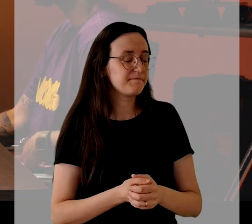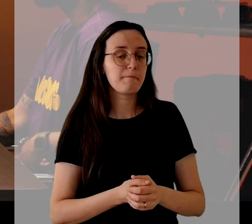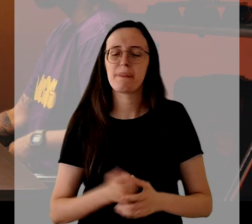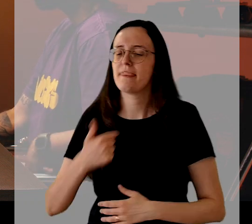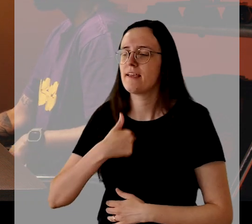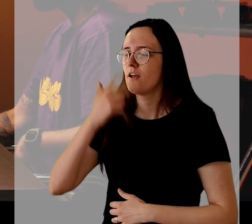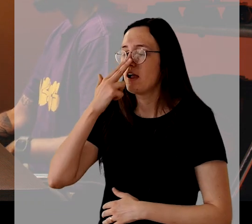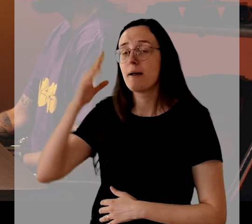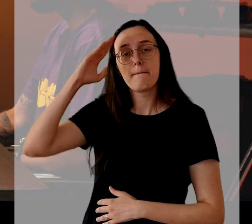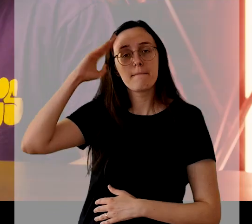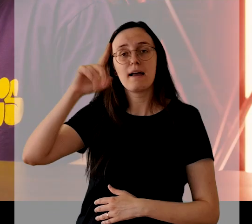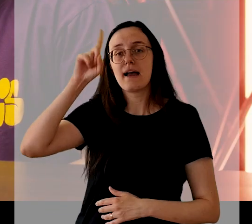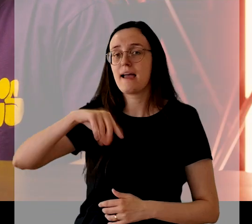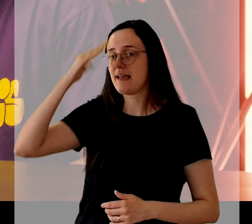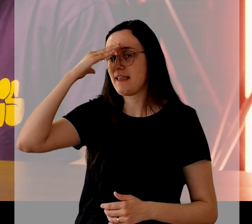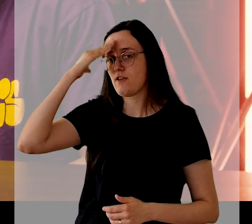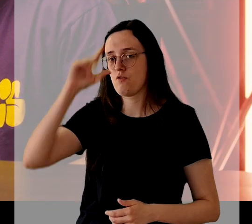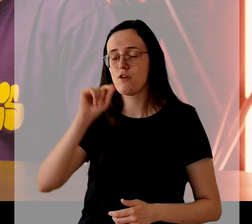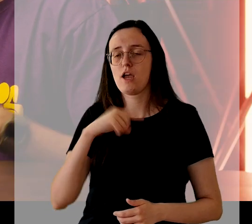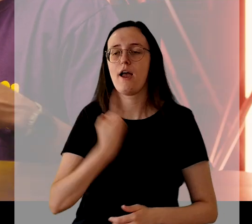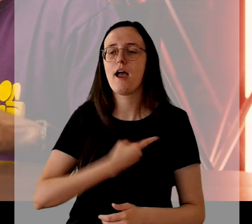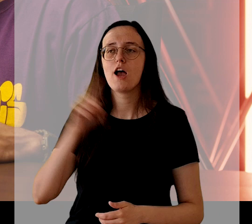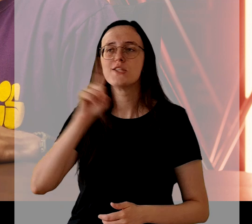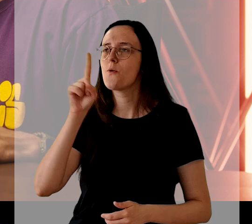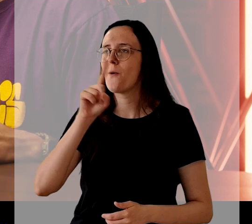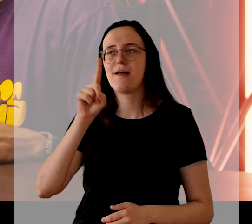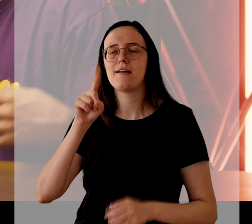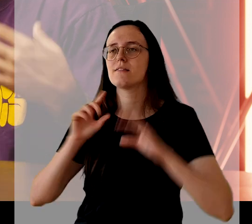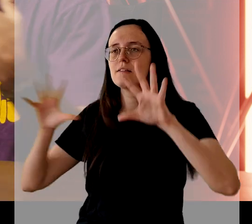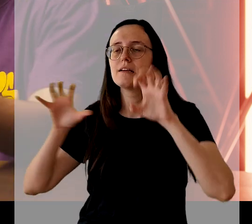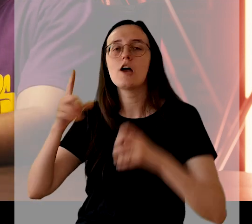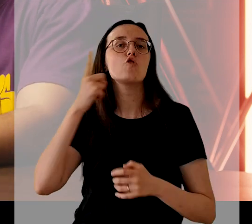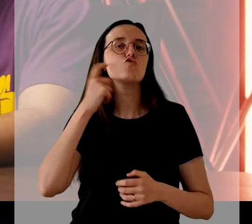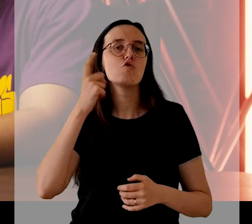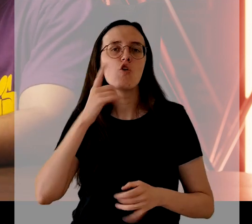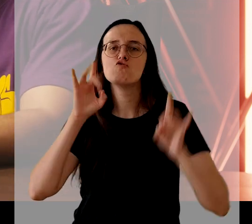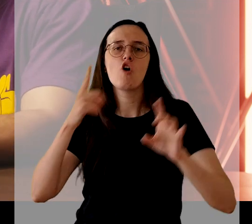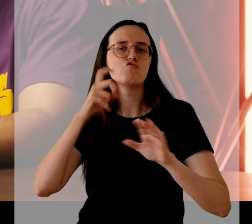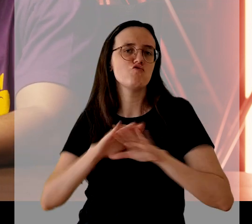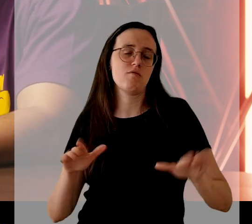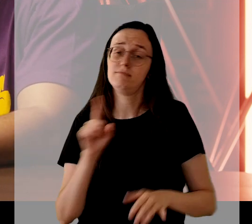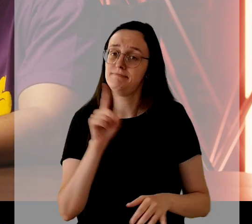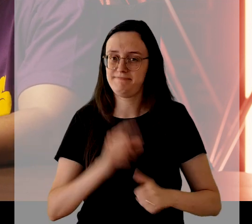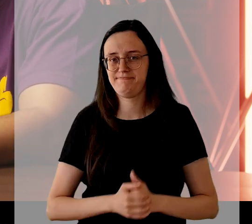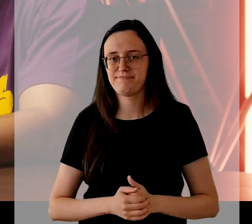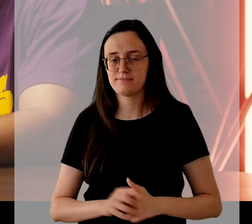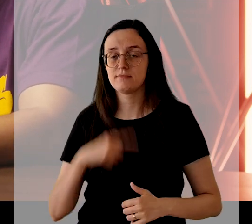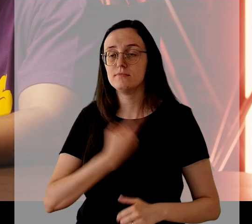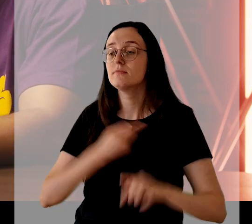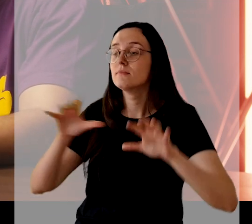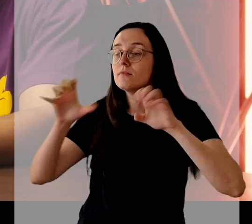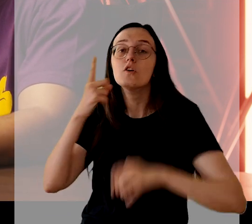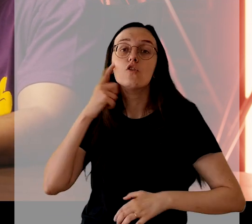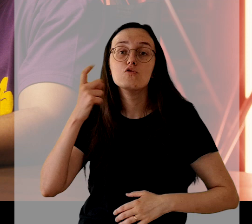meio? Eu acho que o principal é entender que a gente não está captando o som pelo som, né? A gente